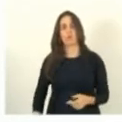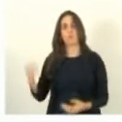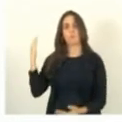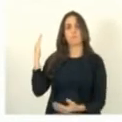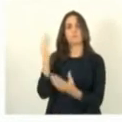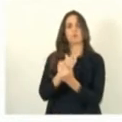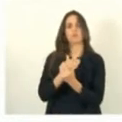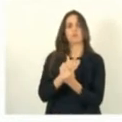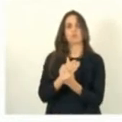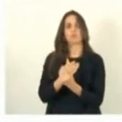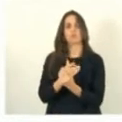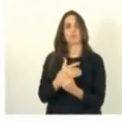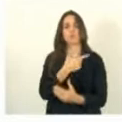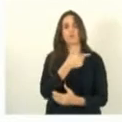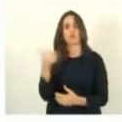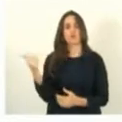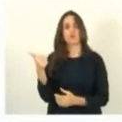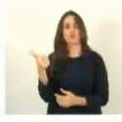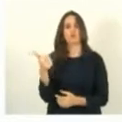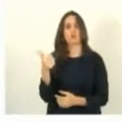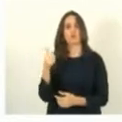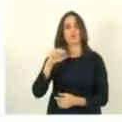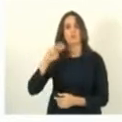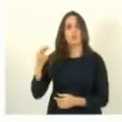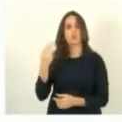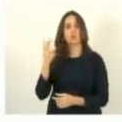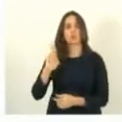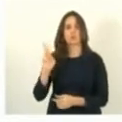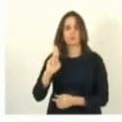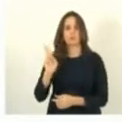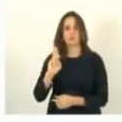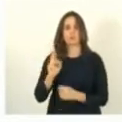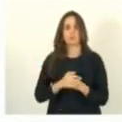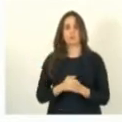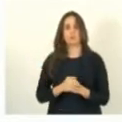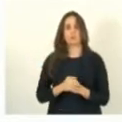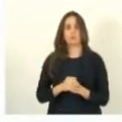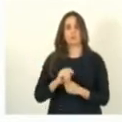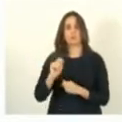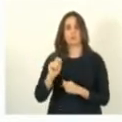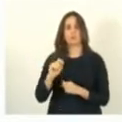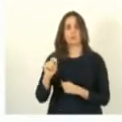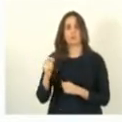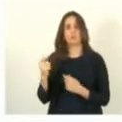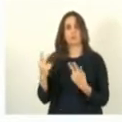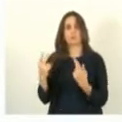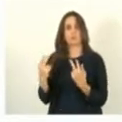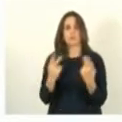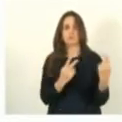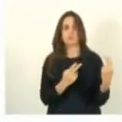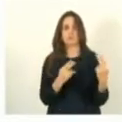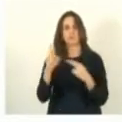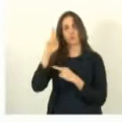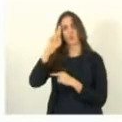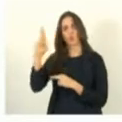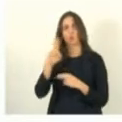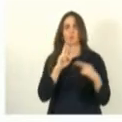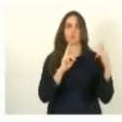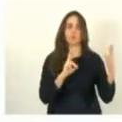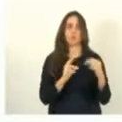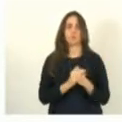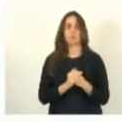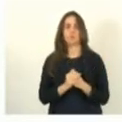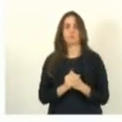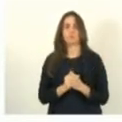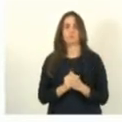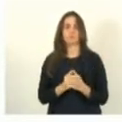em 21 milhões de reais foram bloqueados, da mesmos sócios, vamos dizer assim, porque é difícil